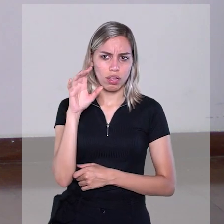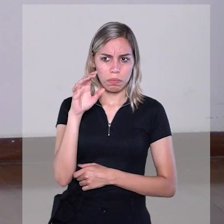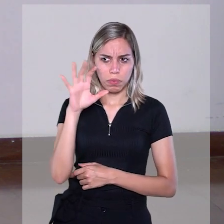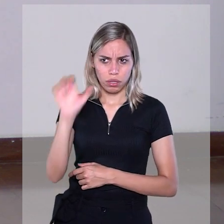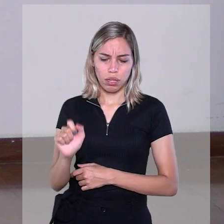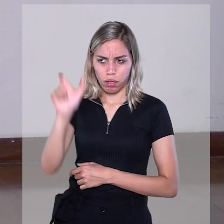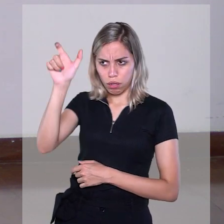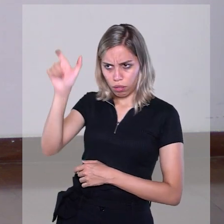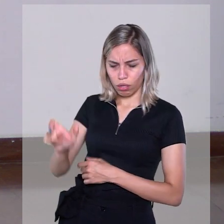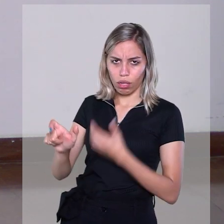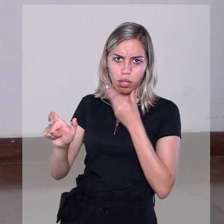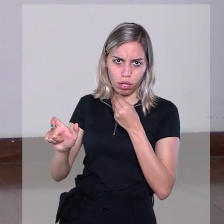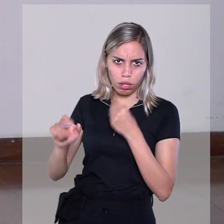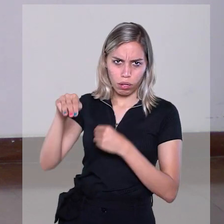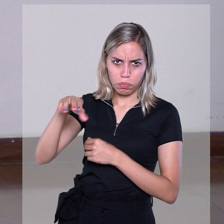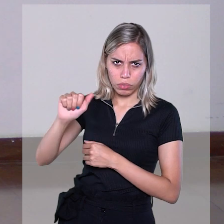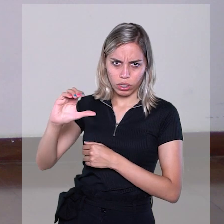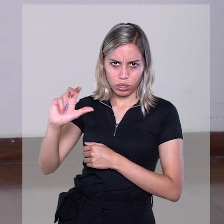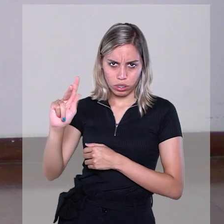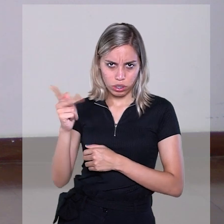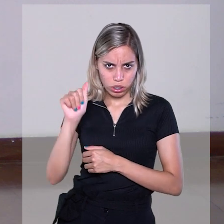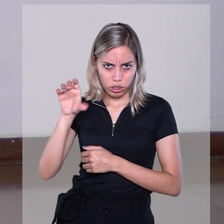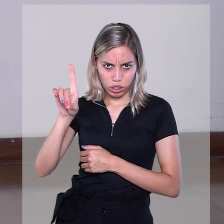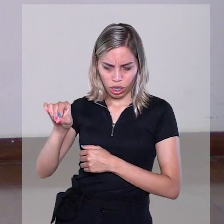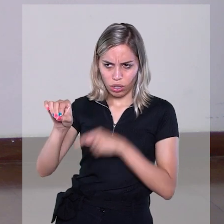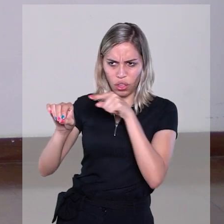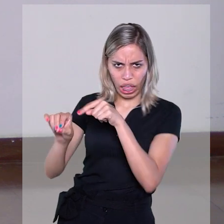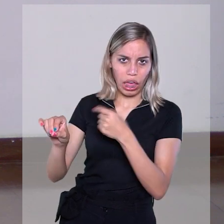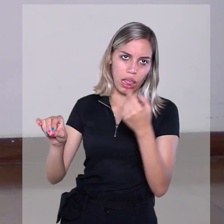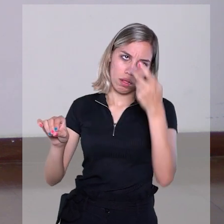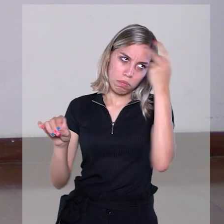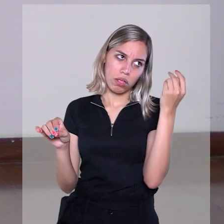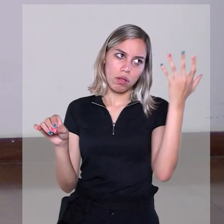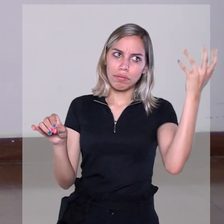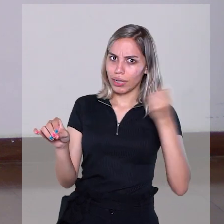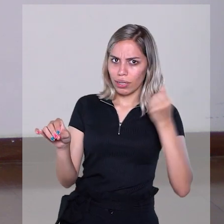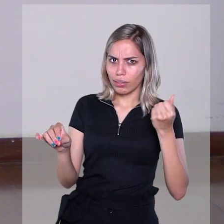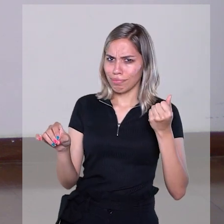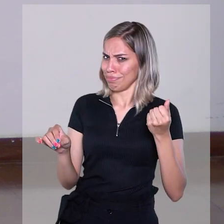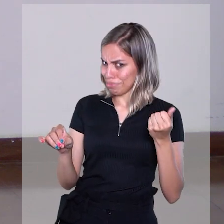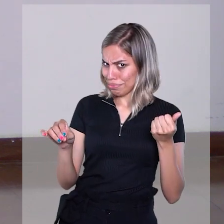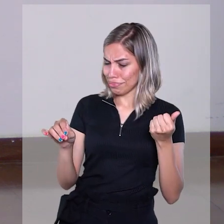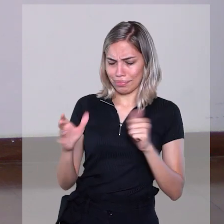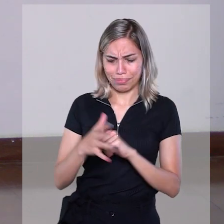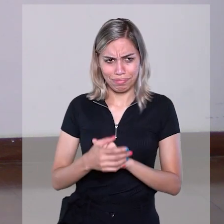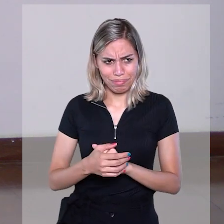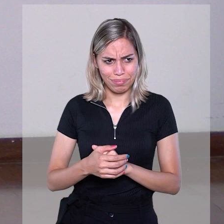que coloca Cruz e Souza num lugar de excepcionalidade, porque Cruz e Souza, esse